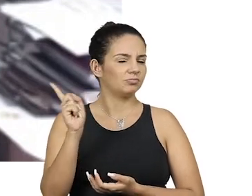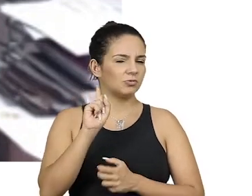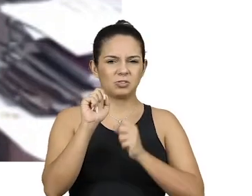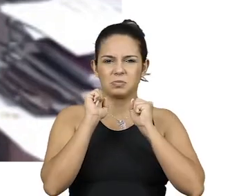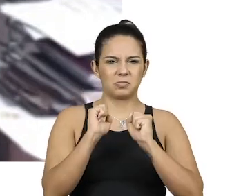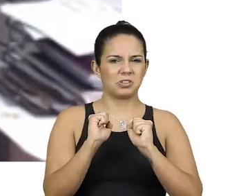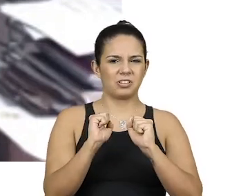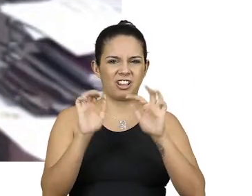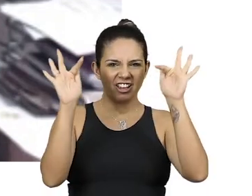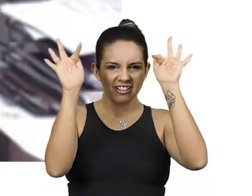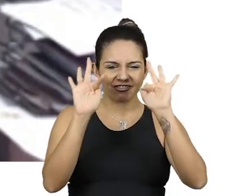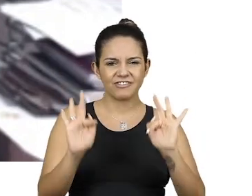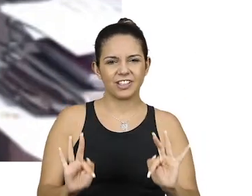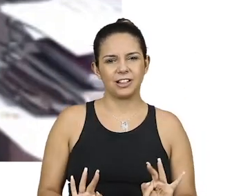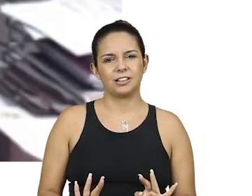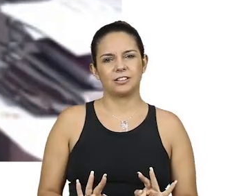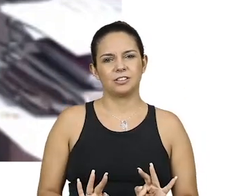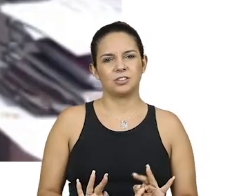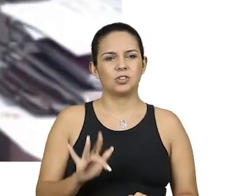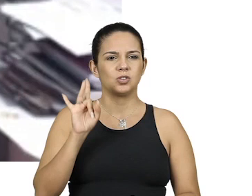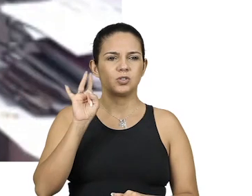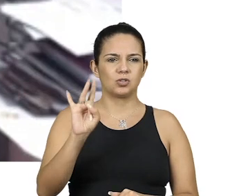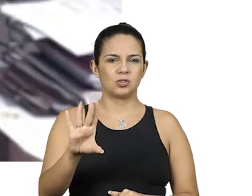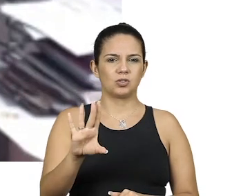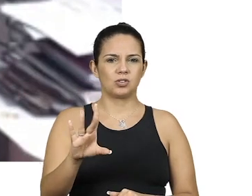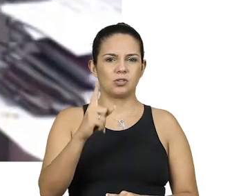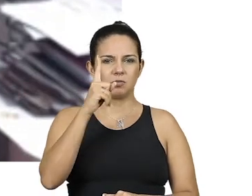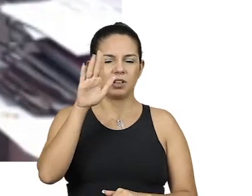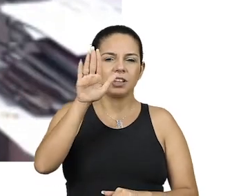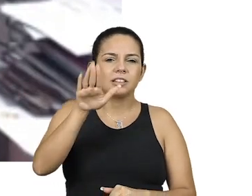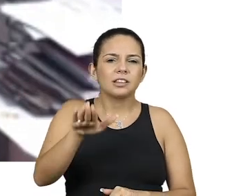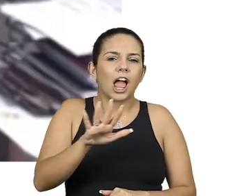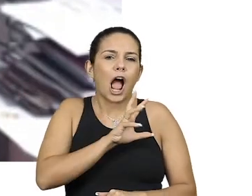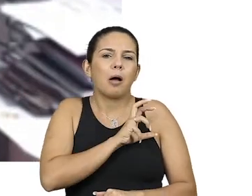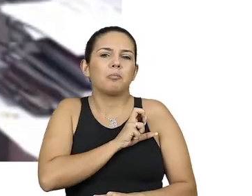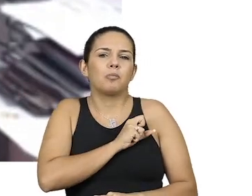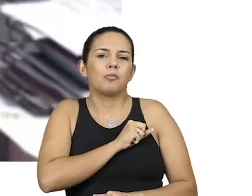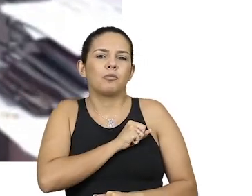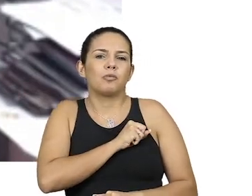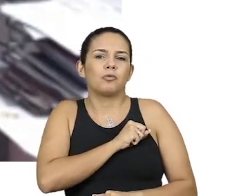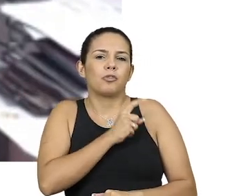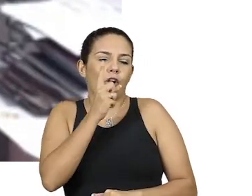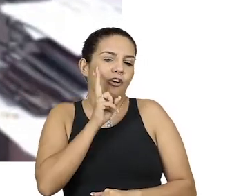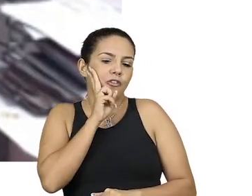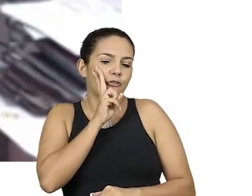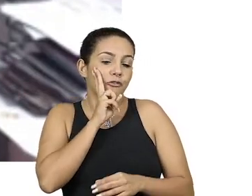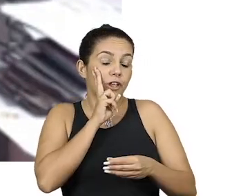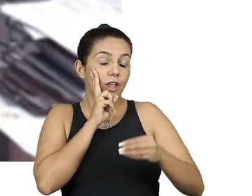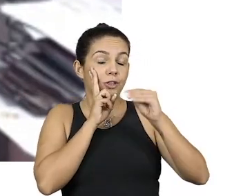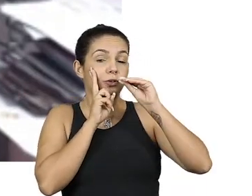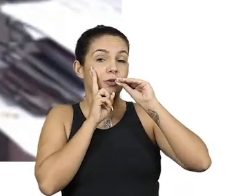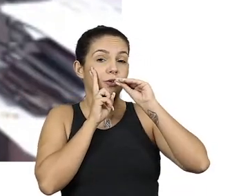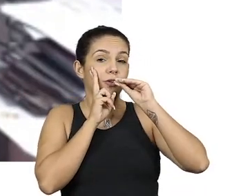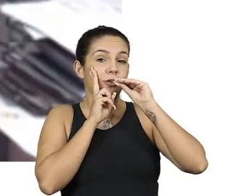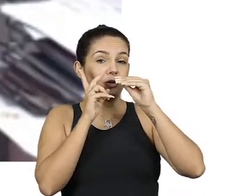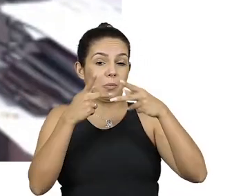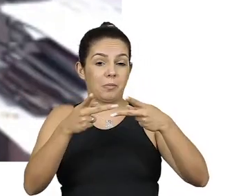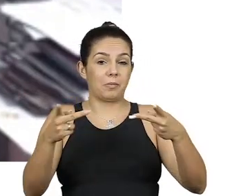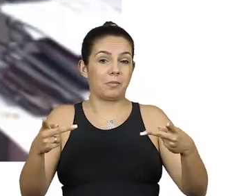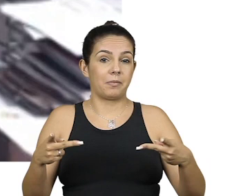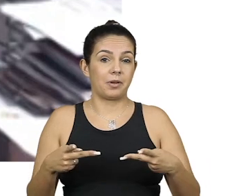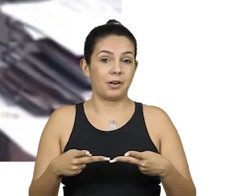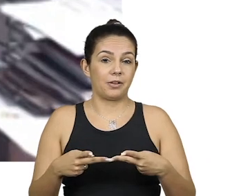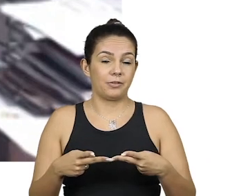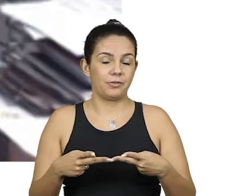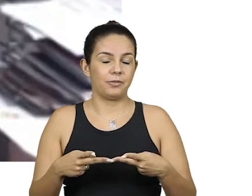Já podemos ser felizes só com uma tarde de amor, uma taça de vinho e um prato